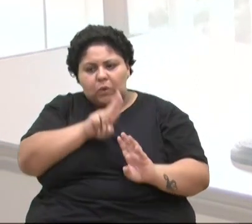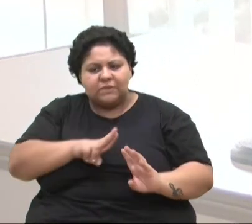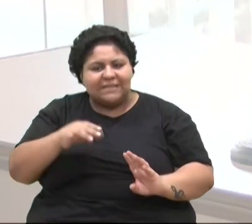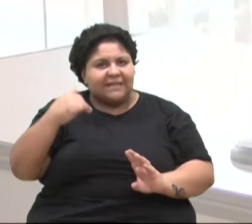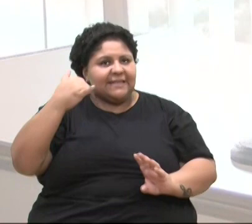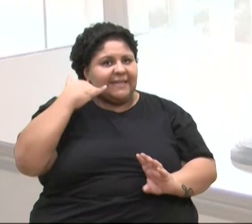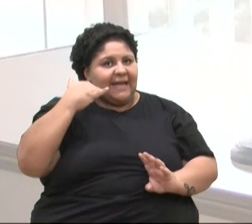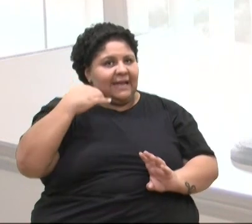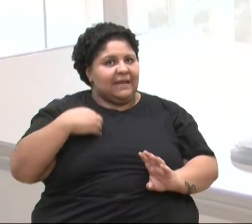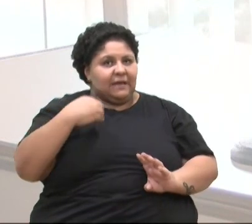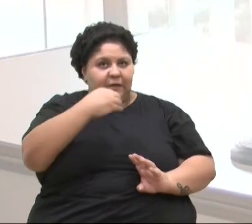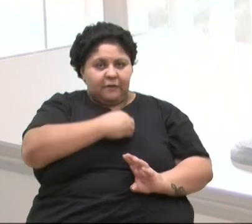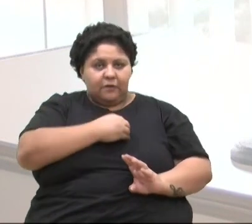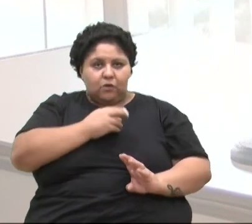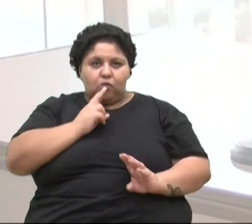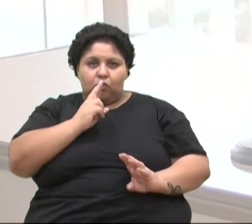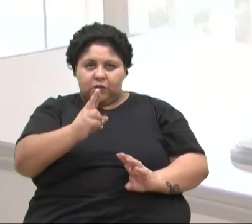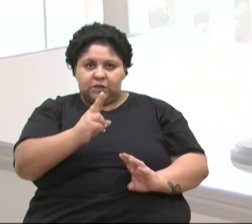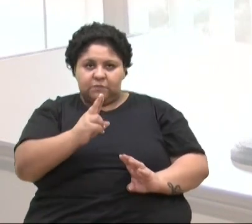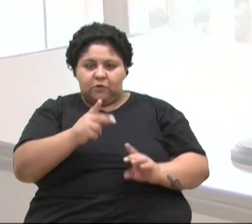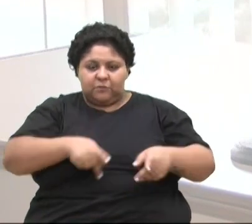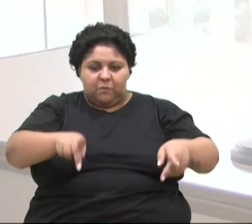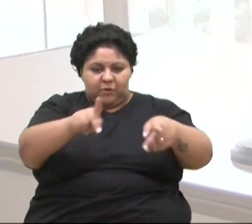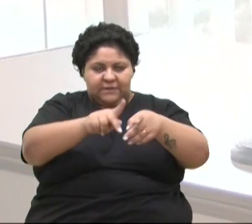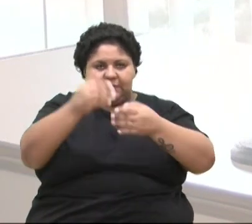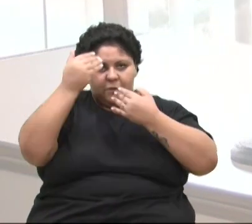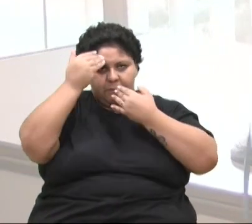daria uma resposta para a população. Obrigado, secretário.